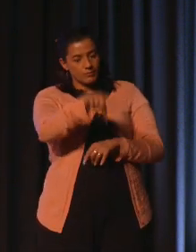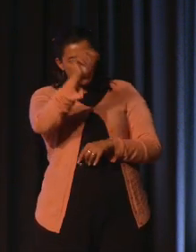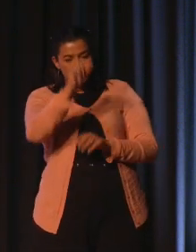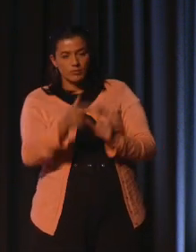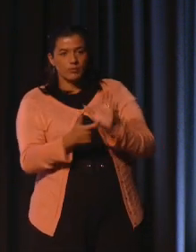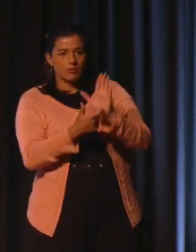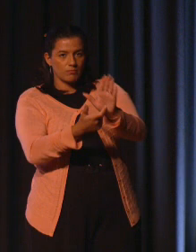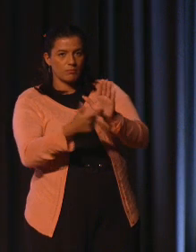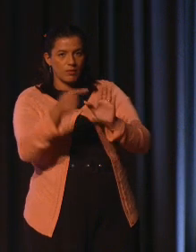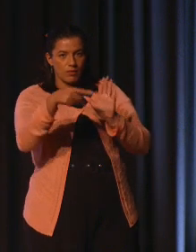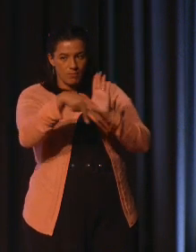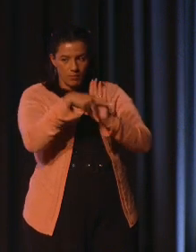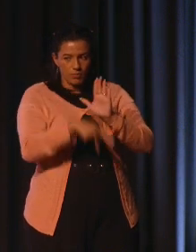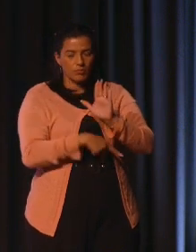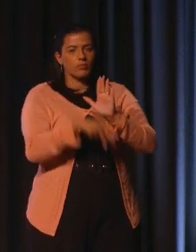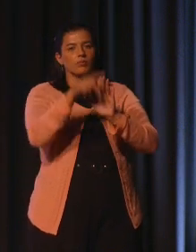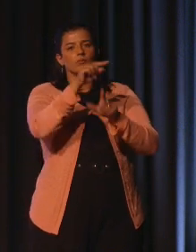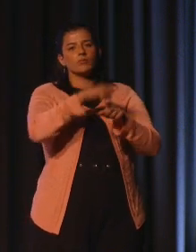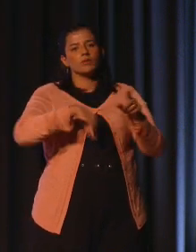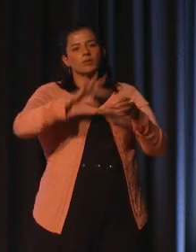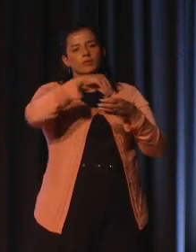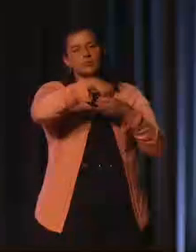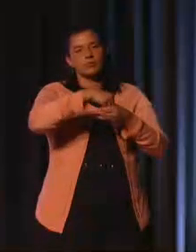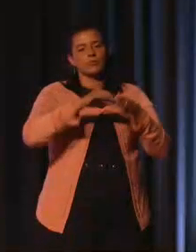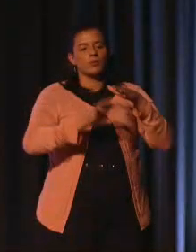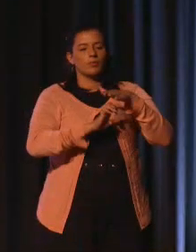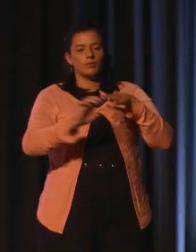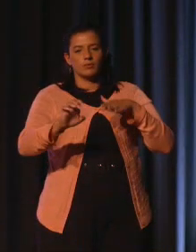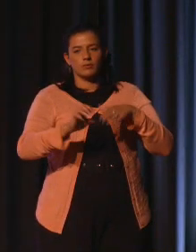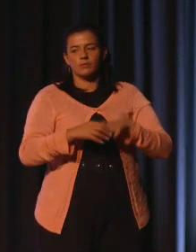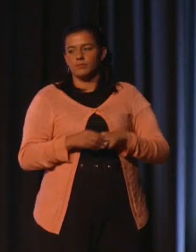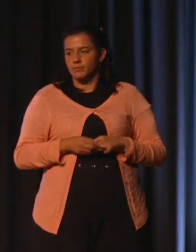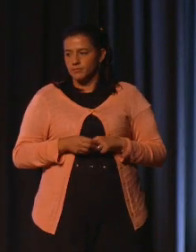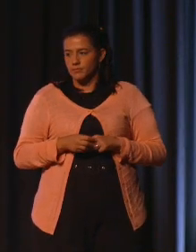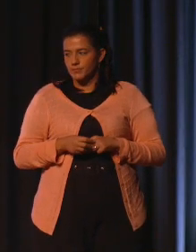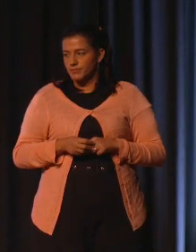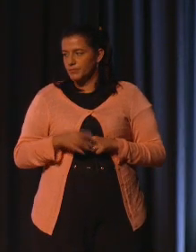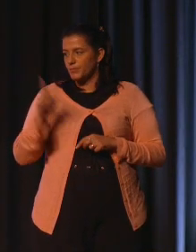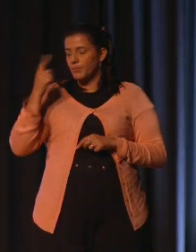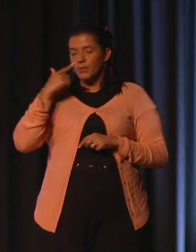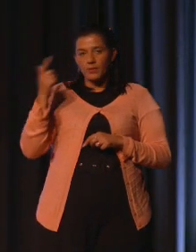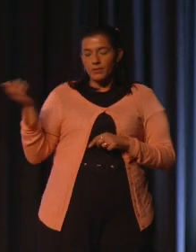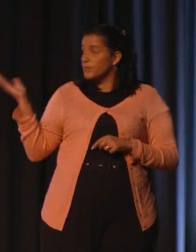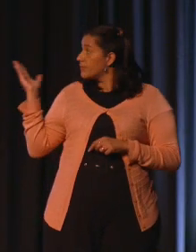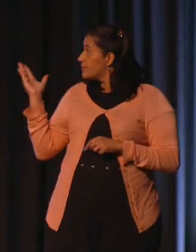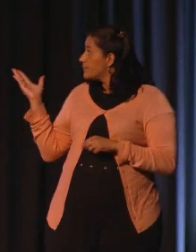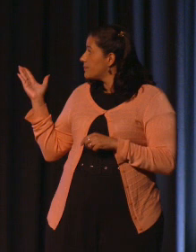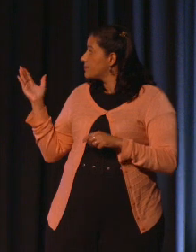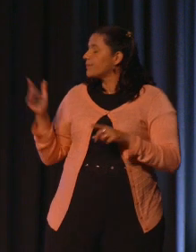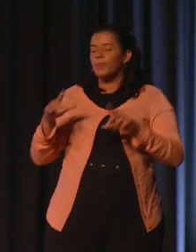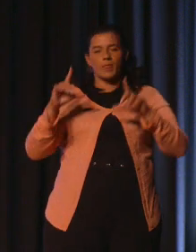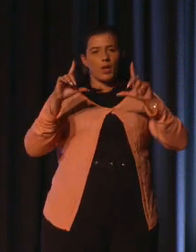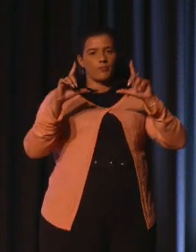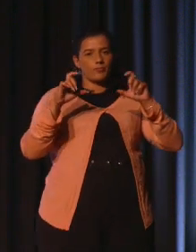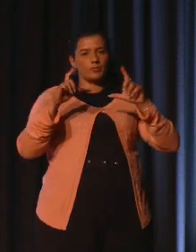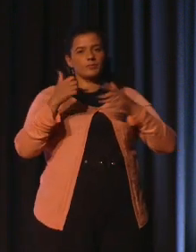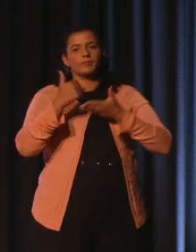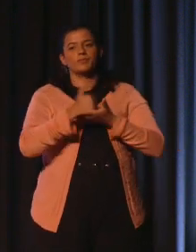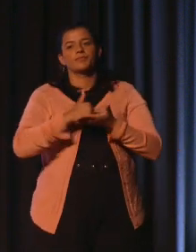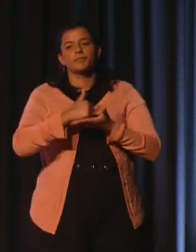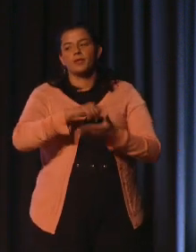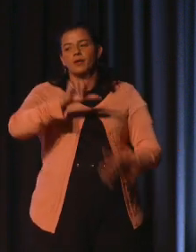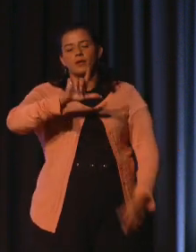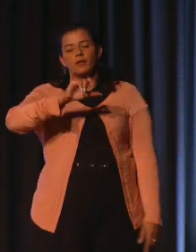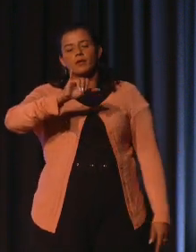em protocolos dentro do próprio Hemocentro, tá? Aqui eu trouxe uma foto do serviço, né? Aqui é a nossa farmacêutica